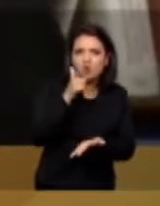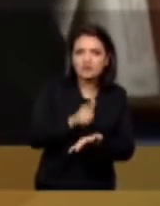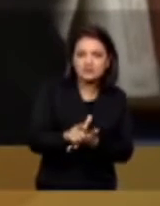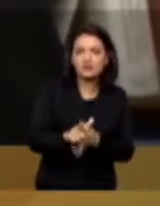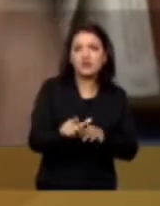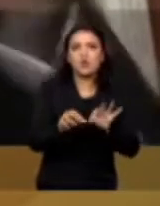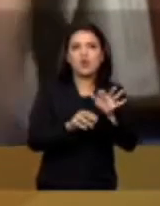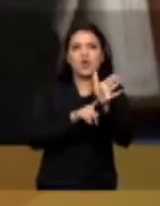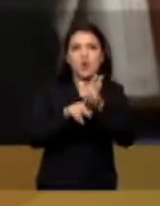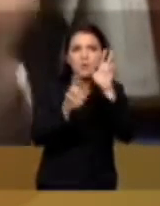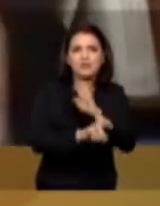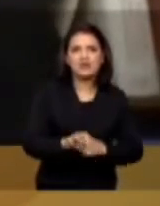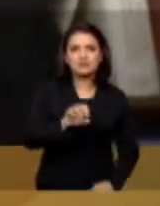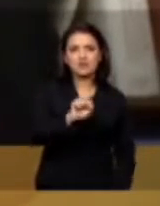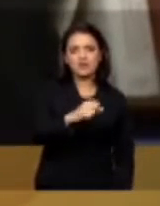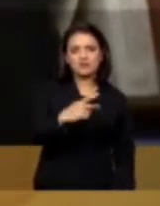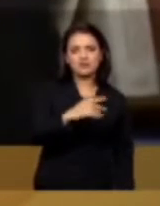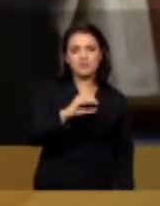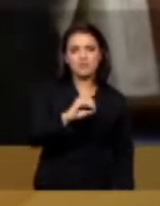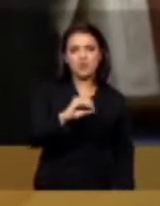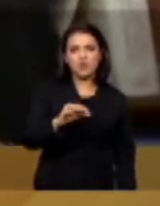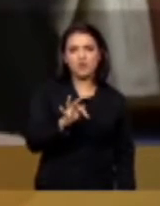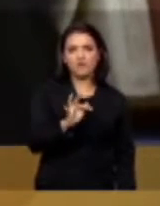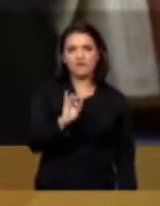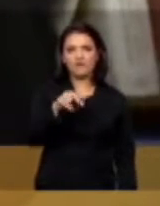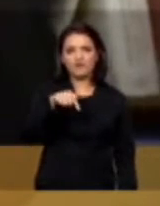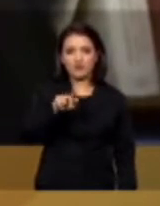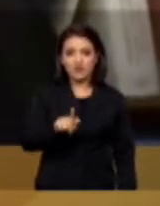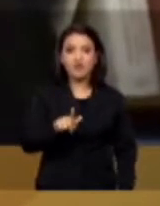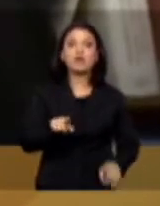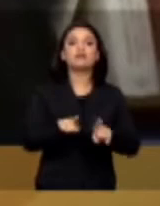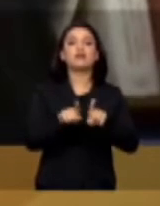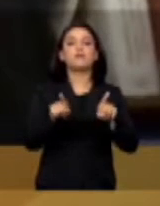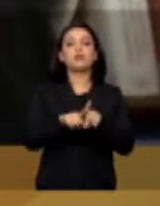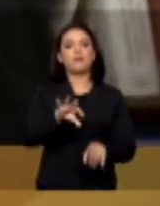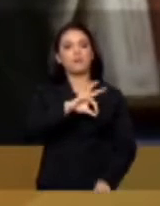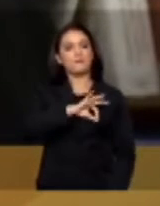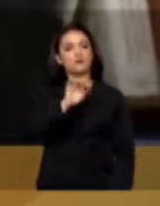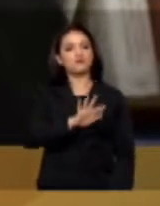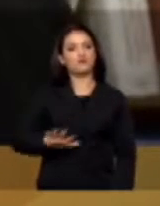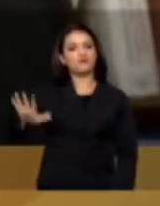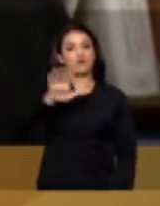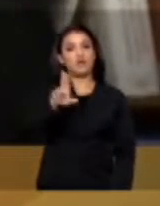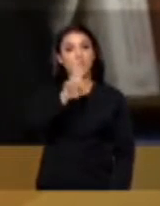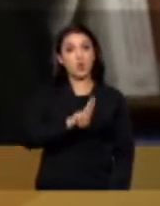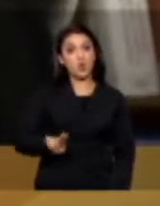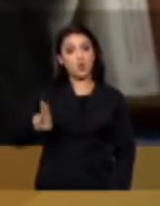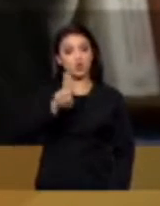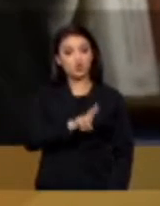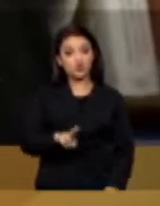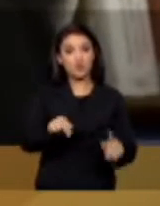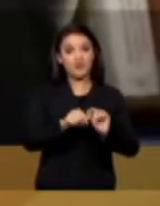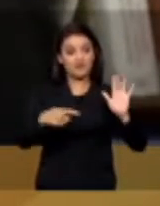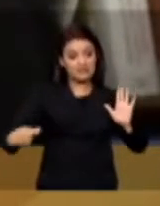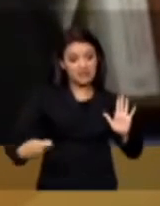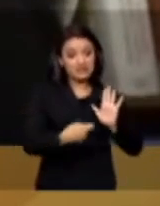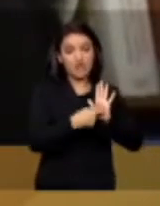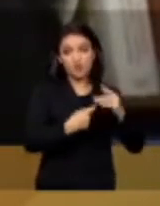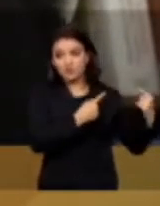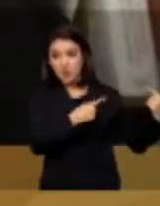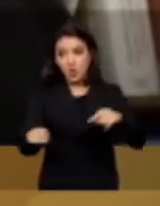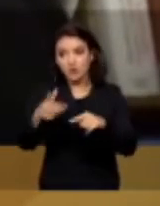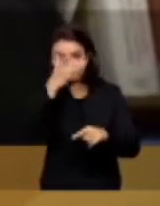e, diga-se, periciado pela Polícia Federal, que foram utilizadas para oferecer denúncia contra os hackers,